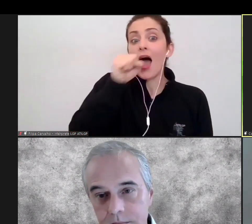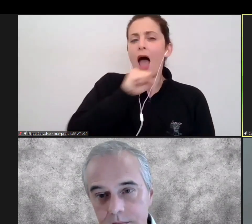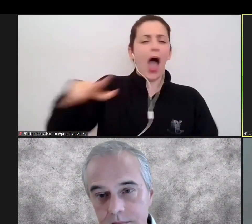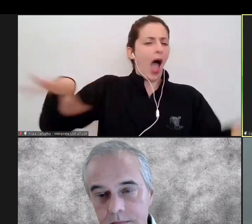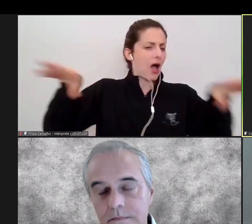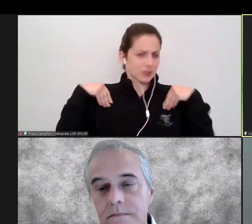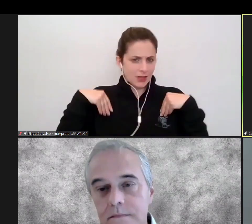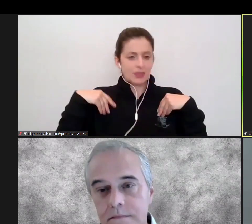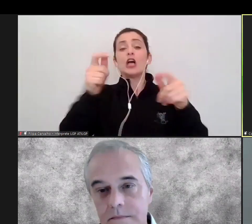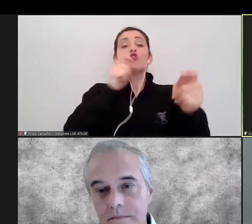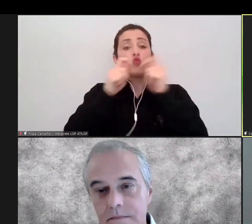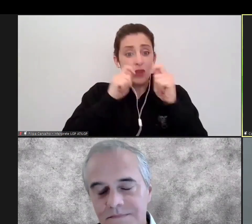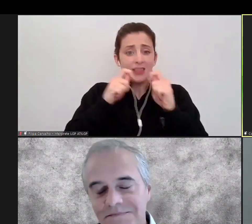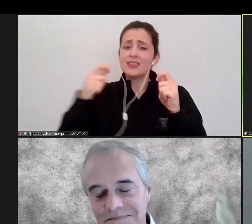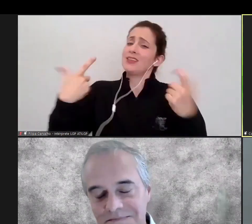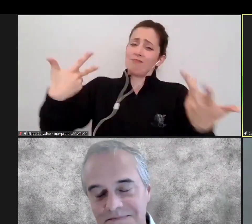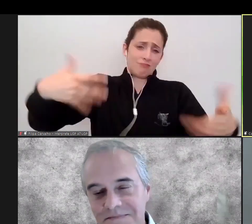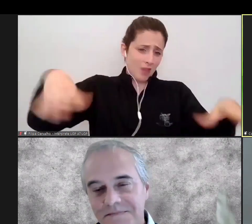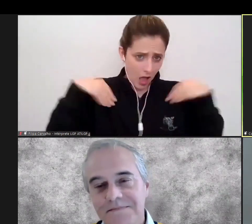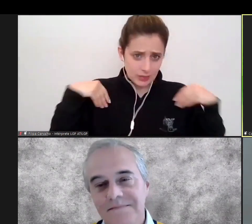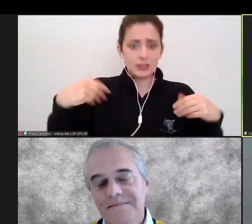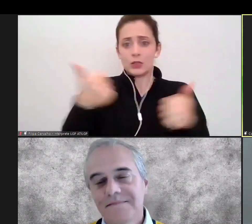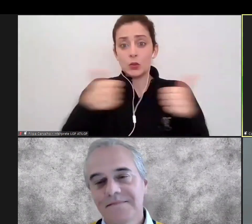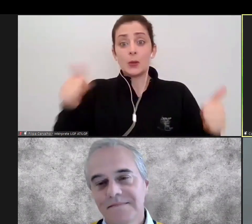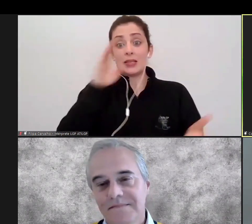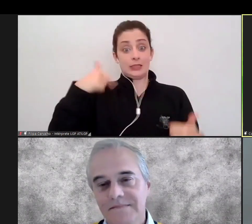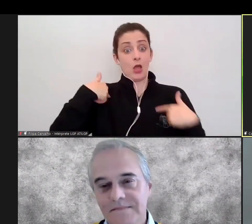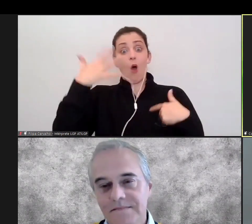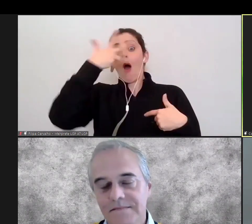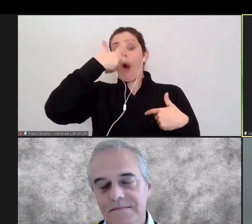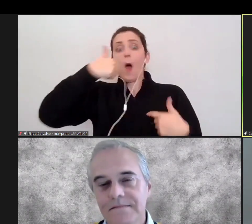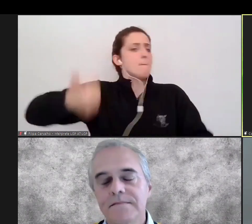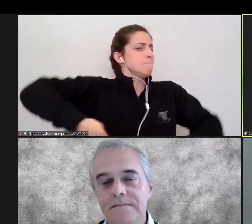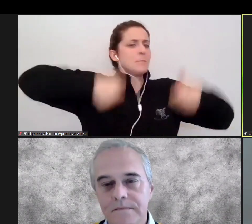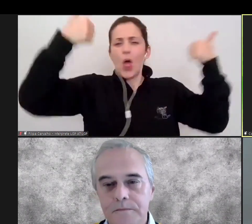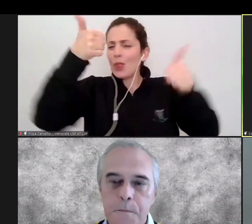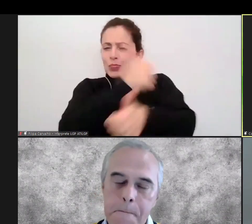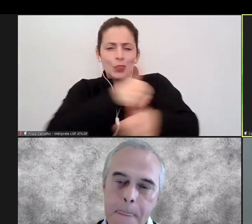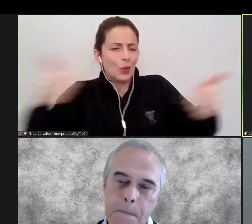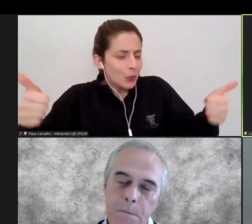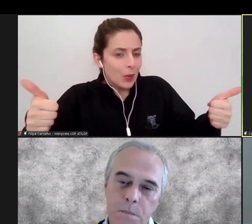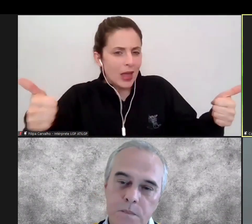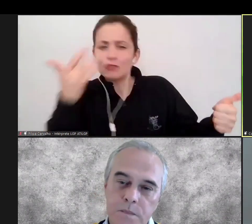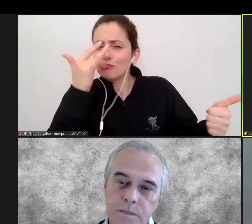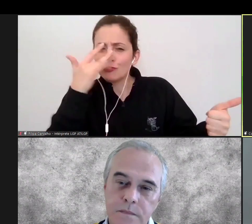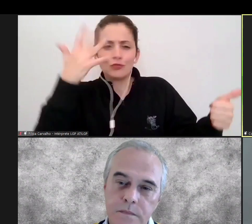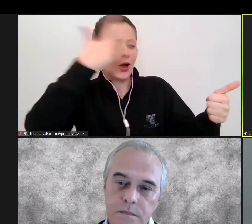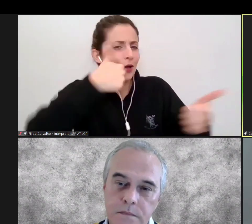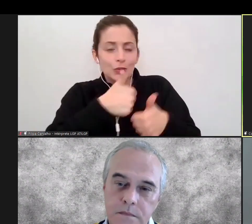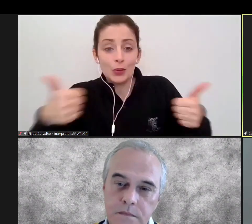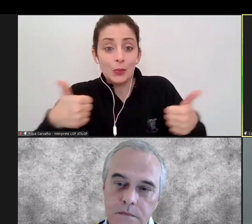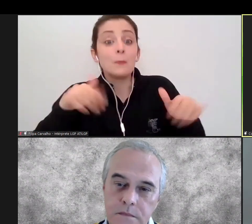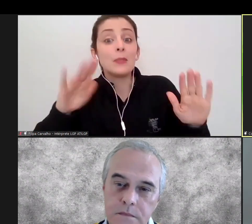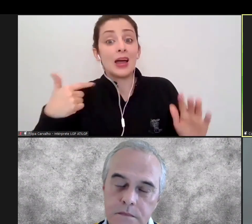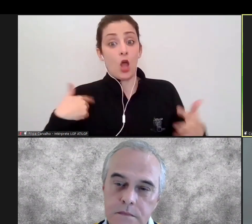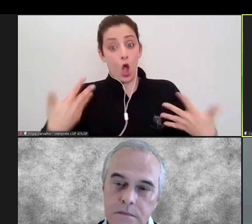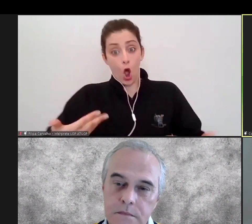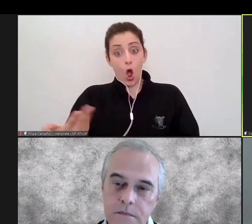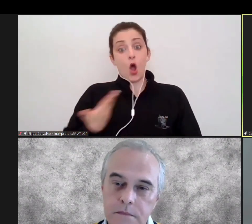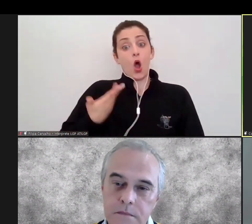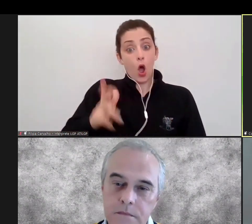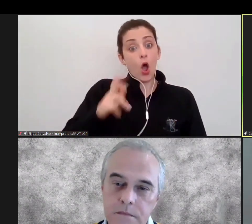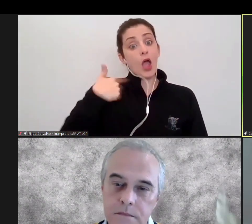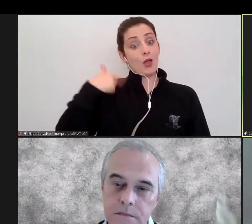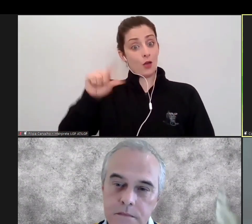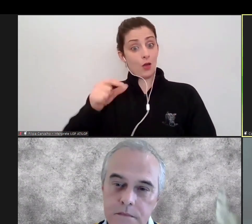seria, melhor aceito eu seria. E se eu representasse, melhor ainda, está tudo certo. A partir do momento, eu estou a tirar o meu doutoramento neste momento e também sou professora